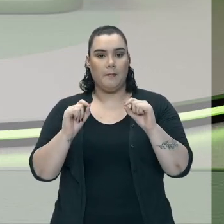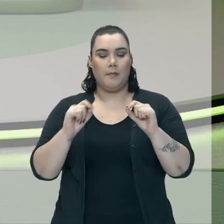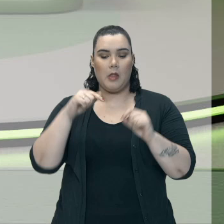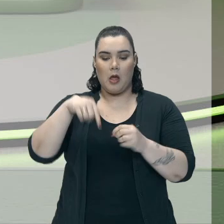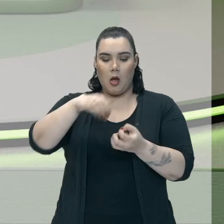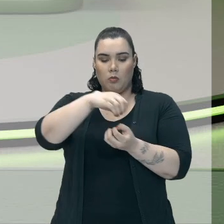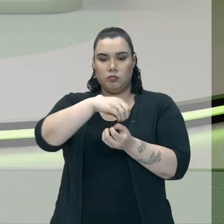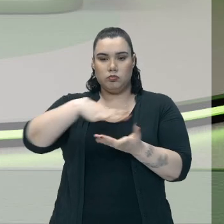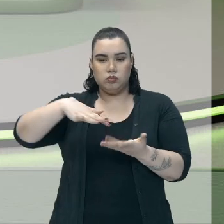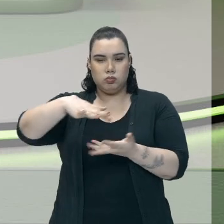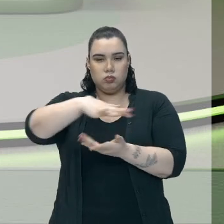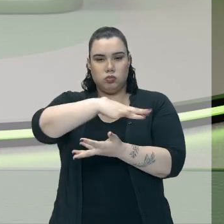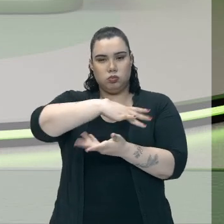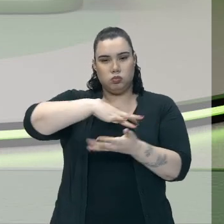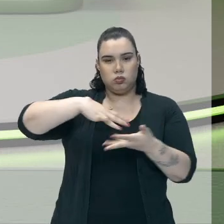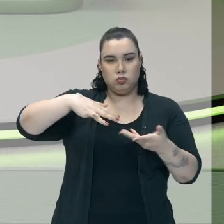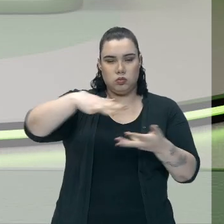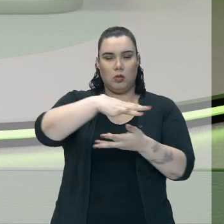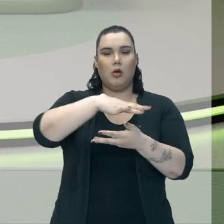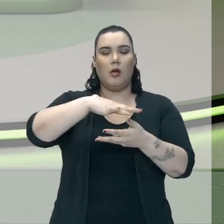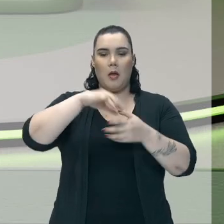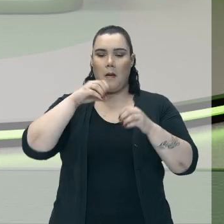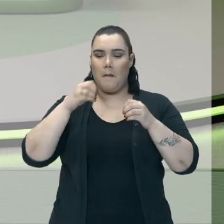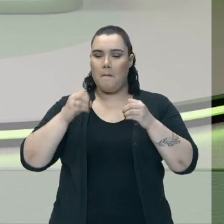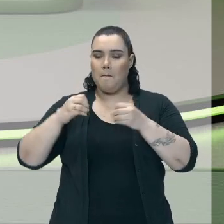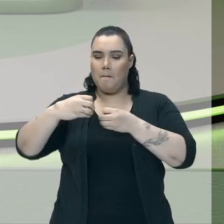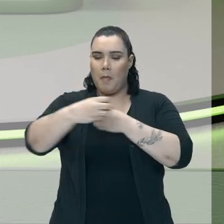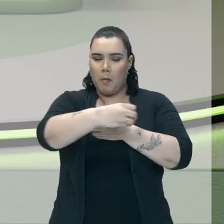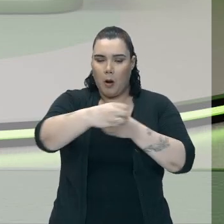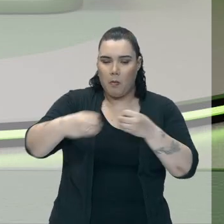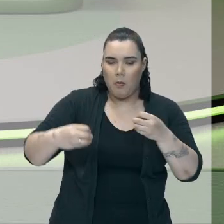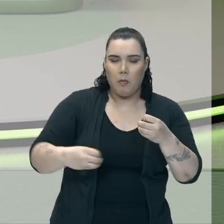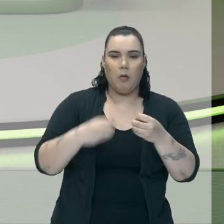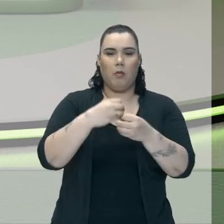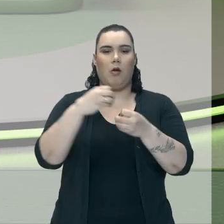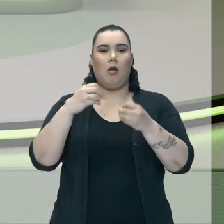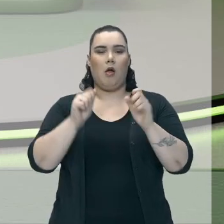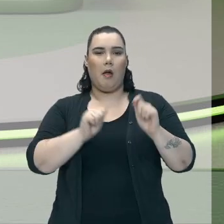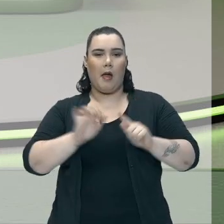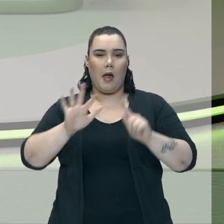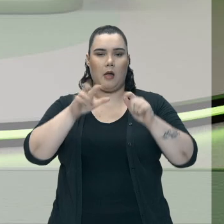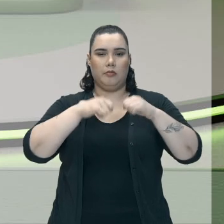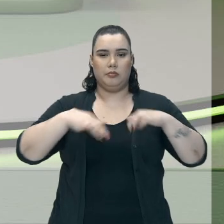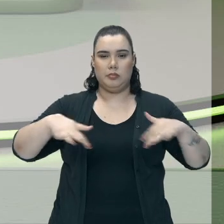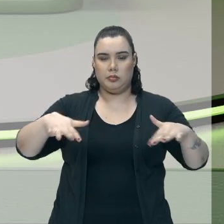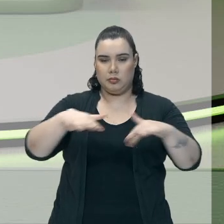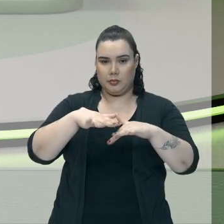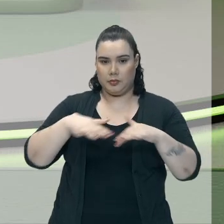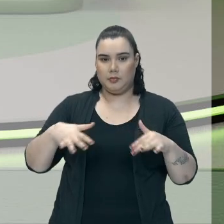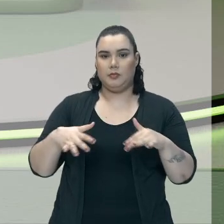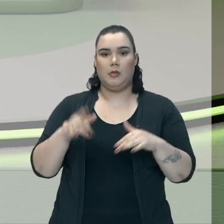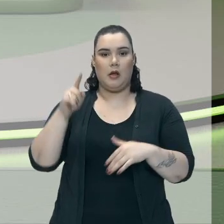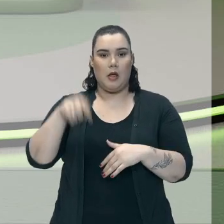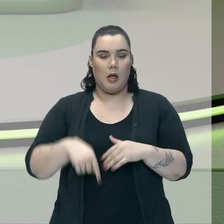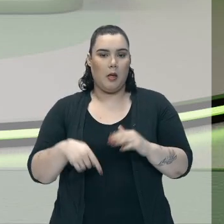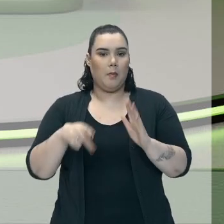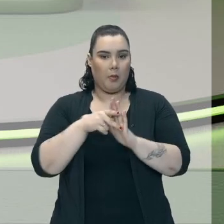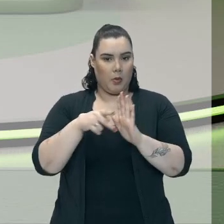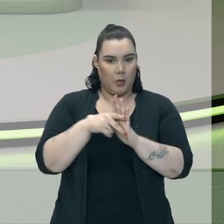o universo e os diversos corpos que o compõem. Então a astrofísica é o ramo da